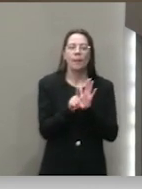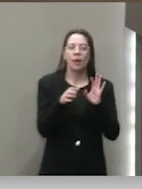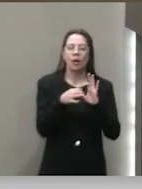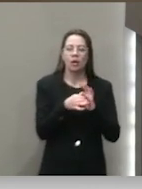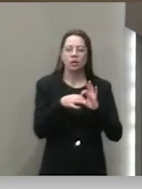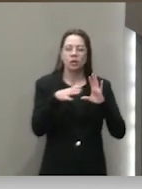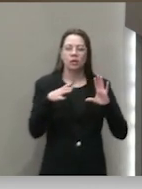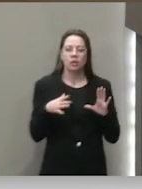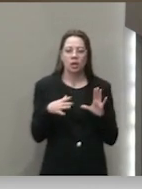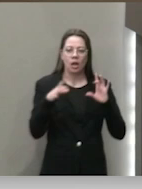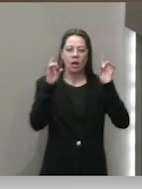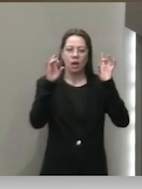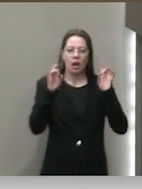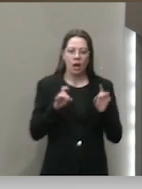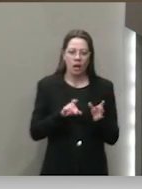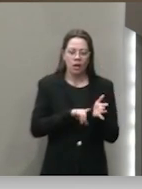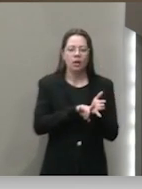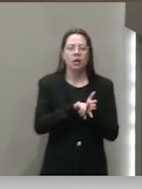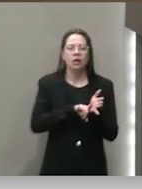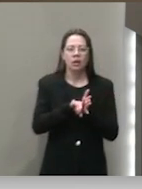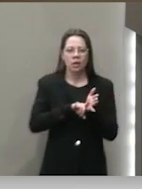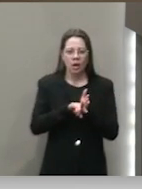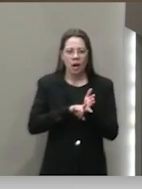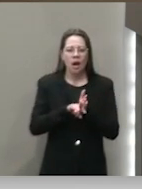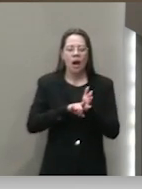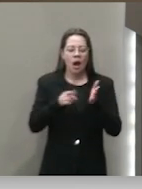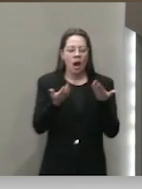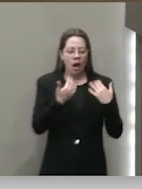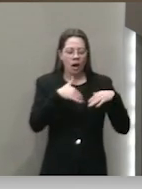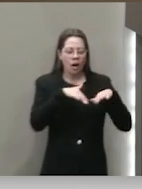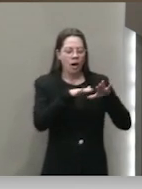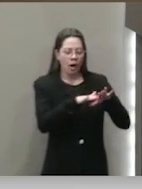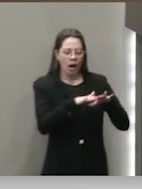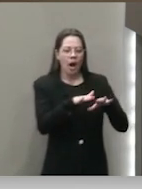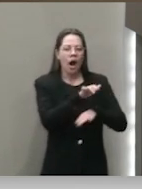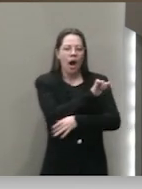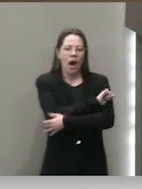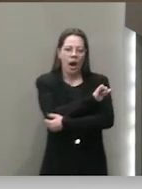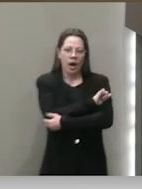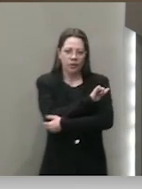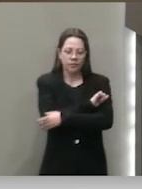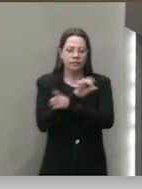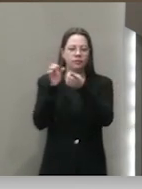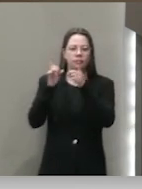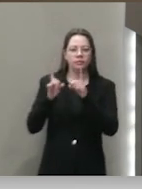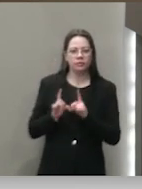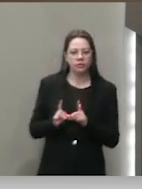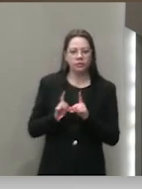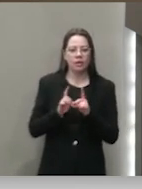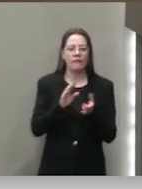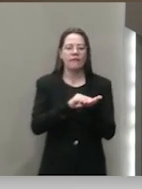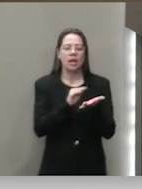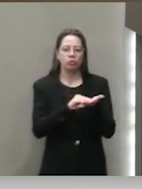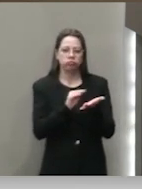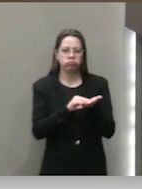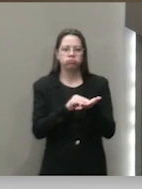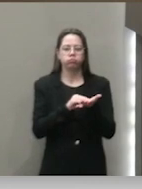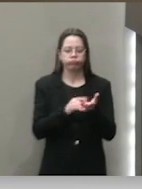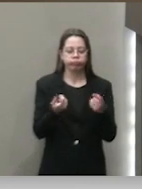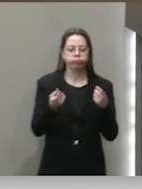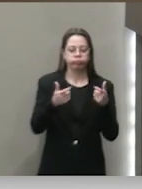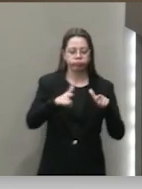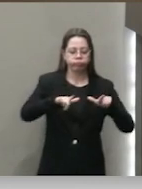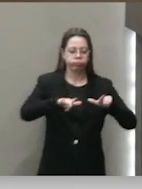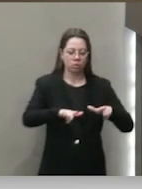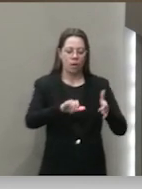disposição especialistas para atender os alunos incluídos. Falta no município de Passo Fundo um centro